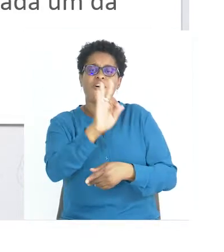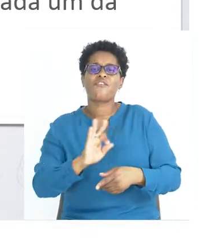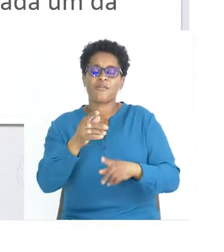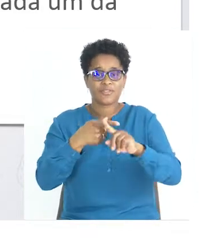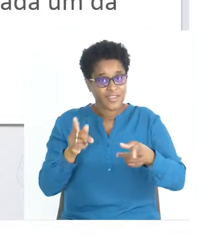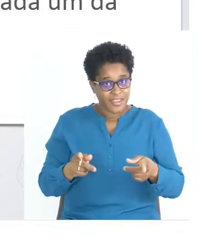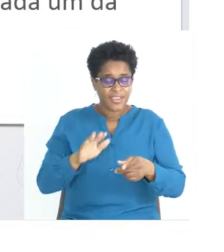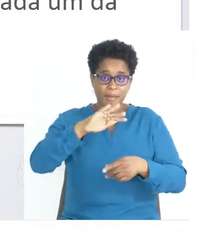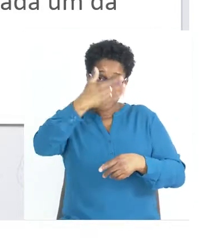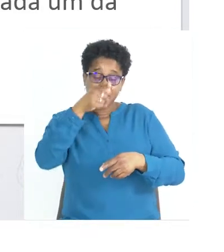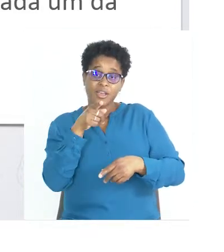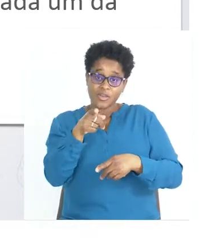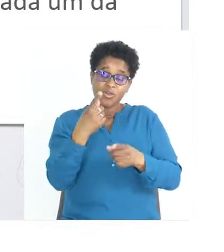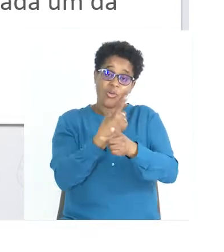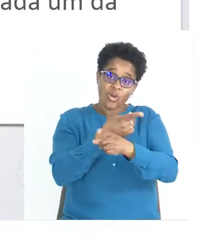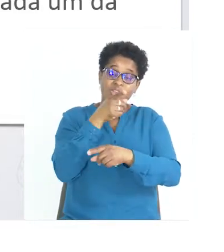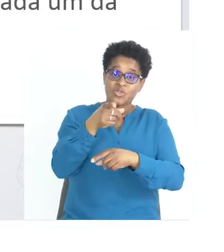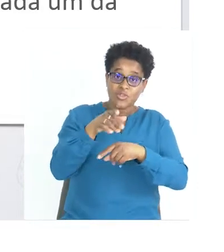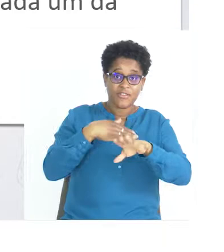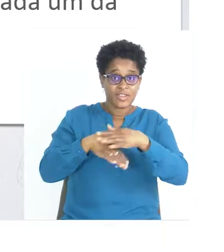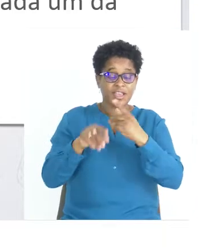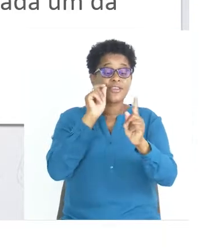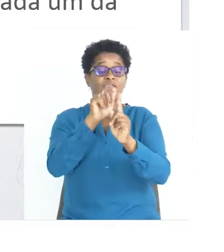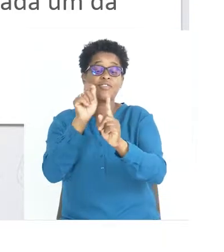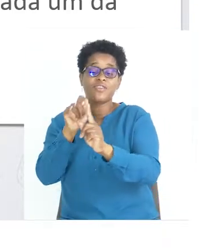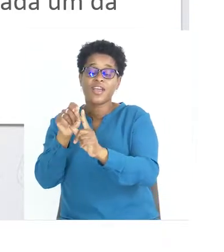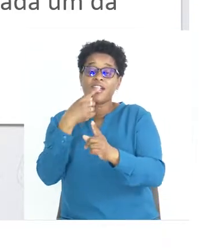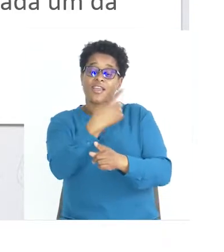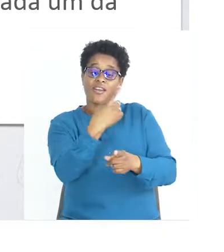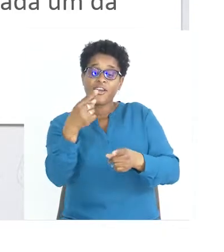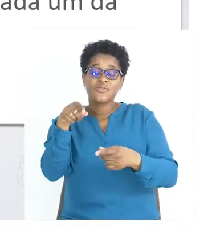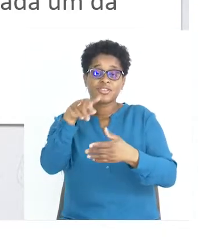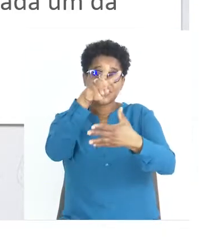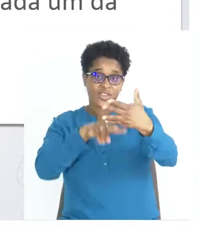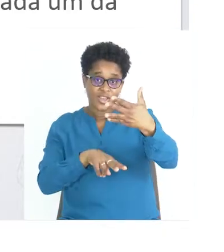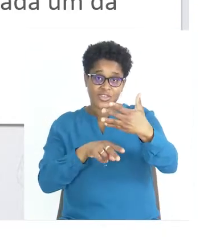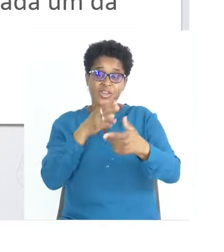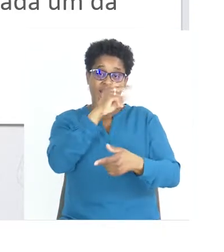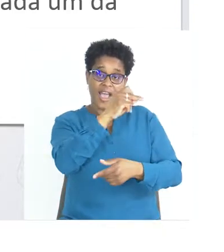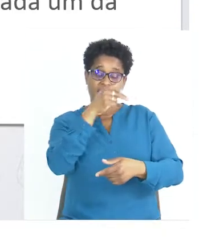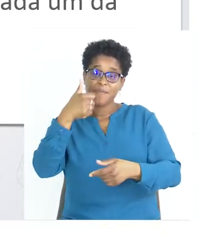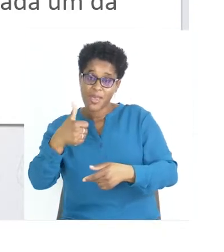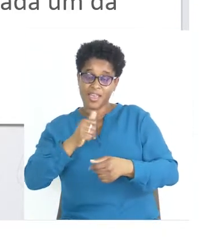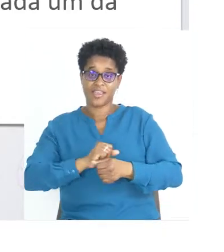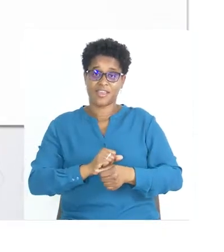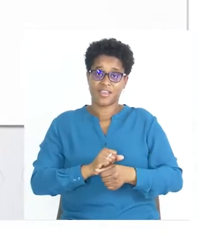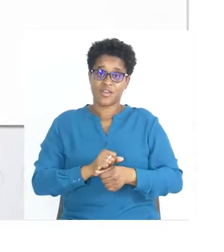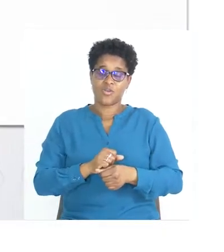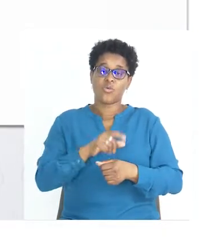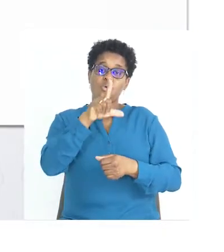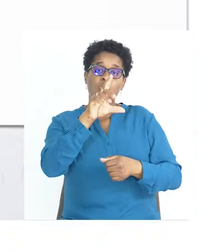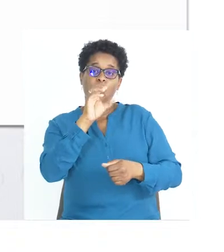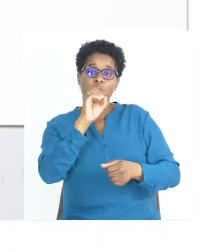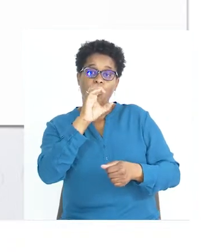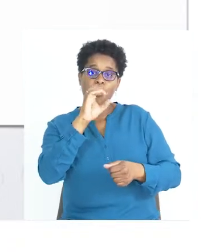sua forma. A primeira coisa que vais fazer é identificar em cada um desses textos, A e B,